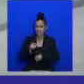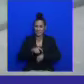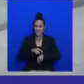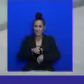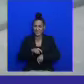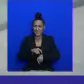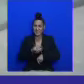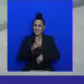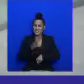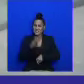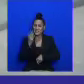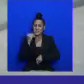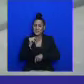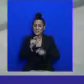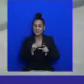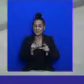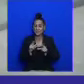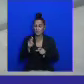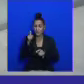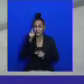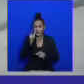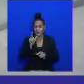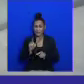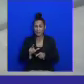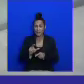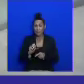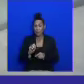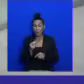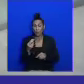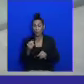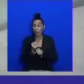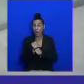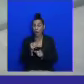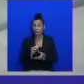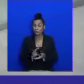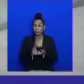dentro de instantes, já poderá saber de onde são as apostas vencedoras ou ainda se o prêmio está acumulado.